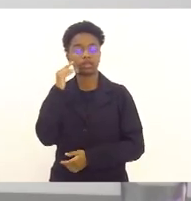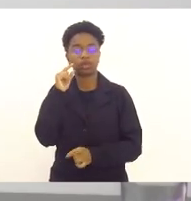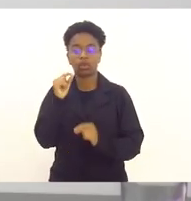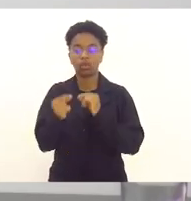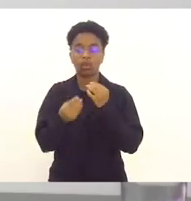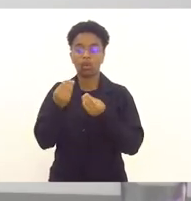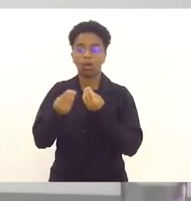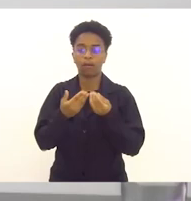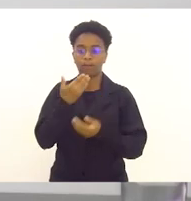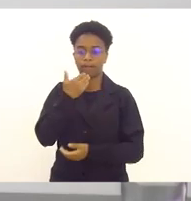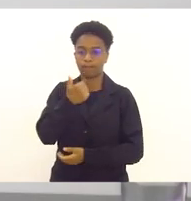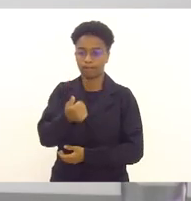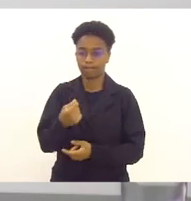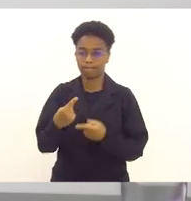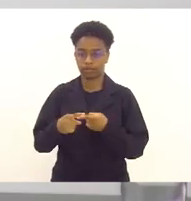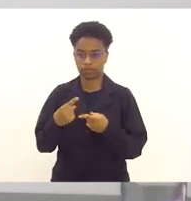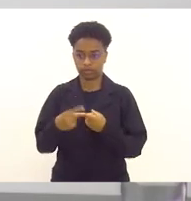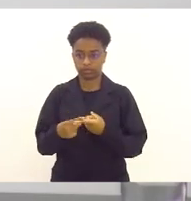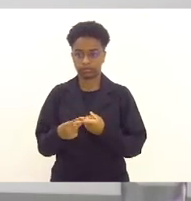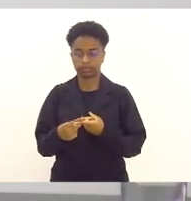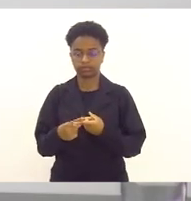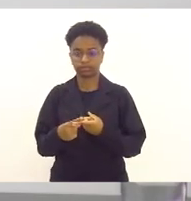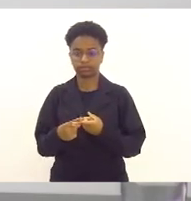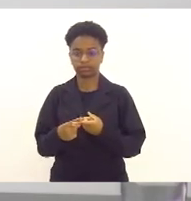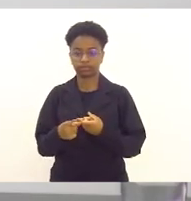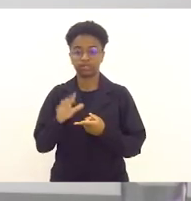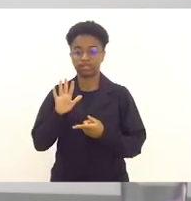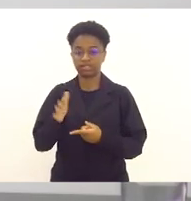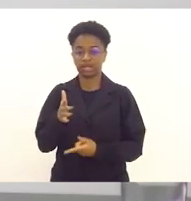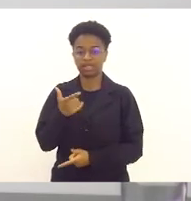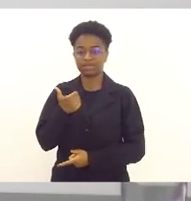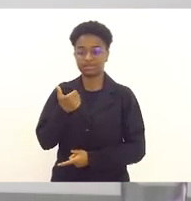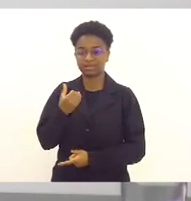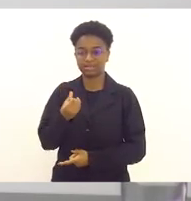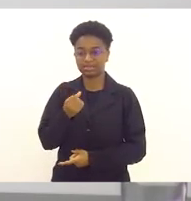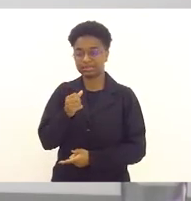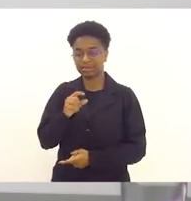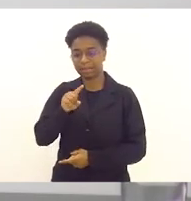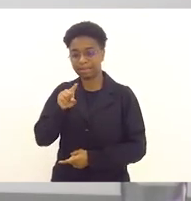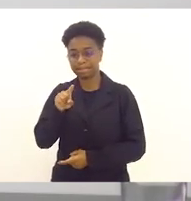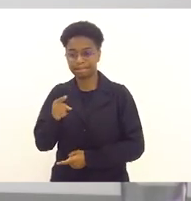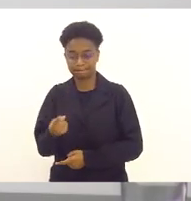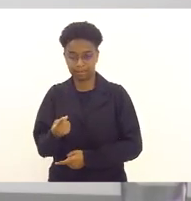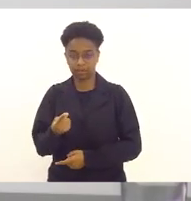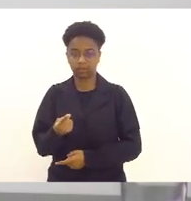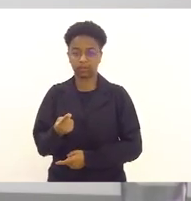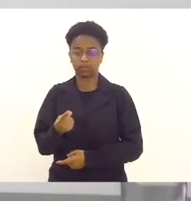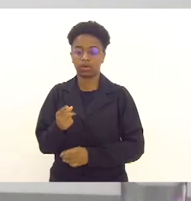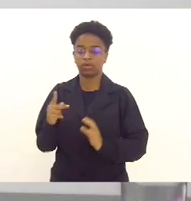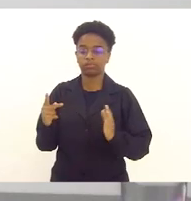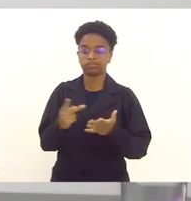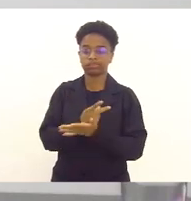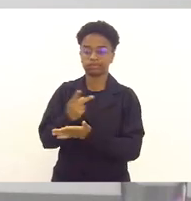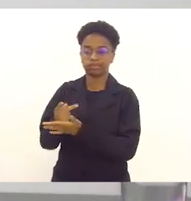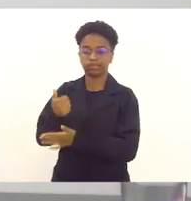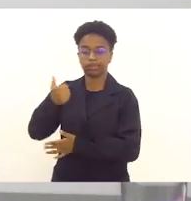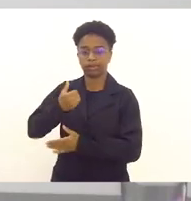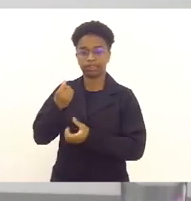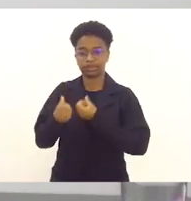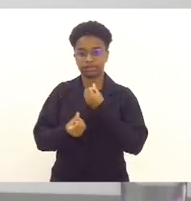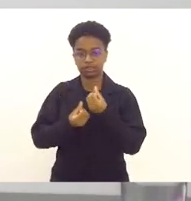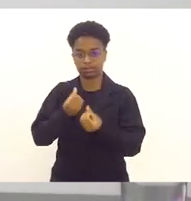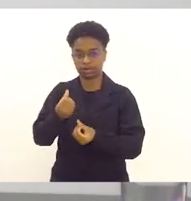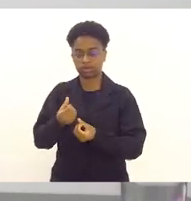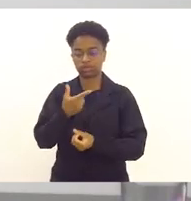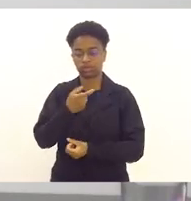precisamos melhorar porque foram mais de 16 mil ocorrências realizadas no primeiro semestre de